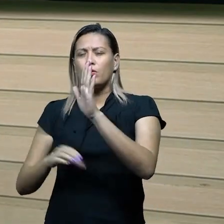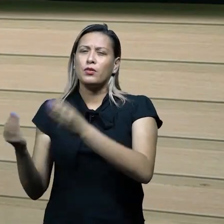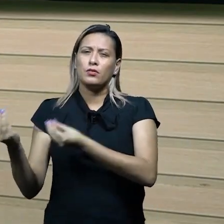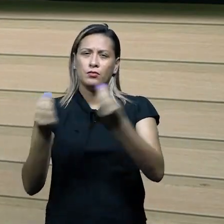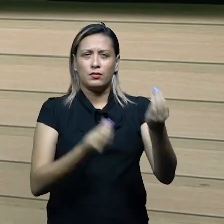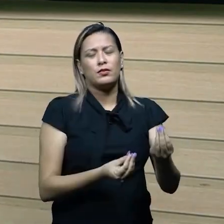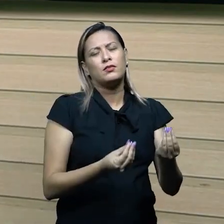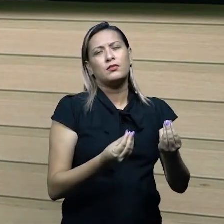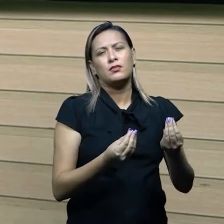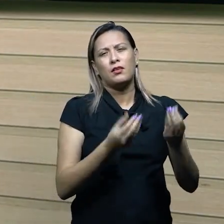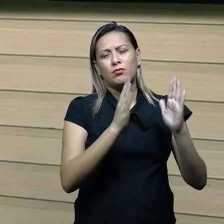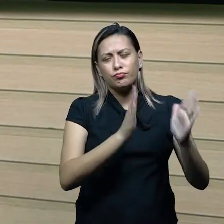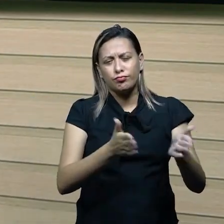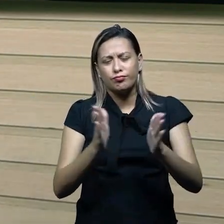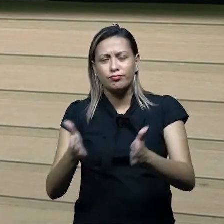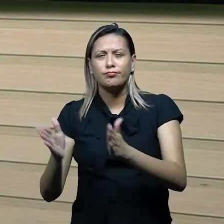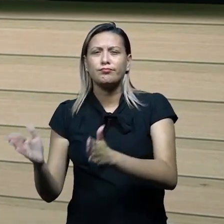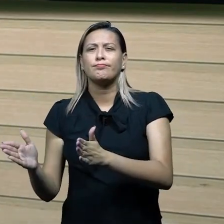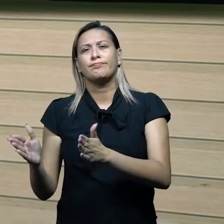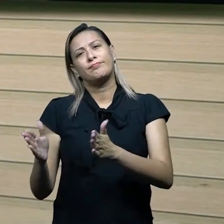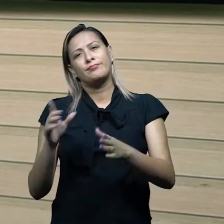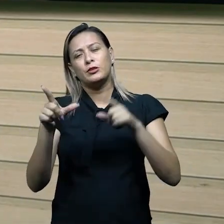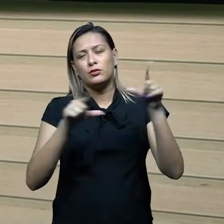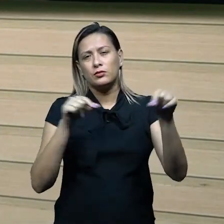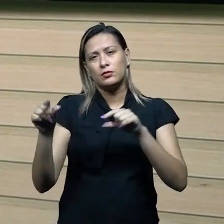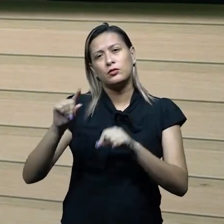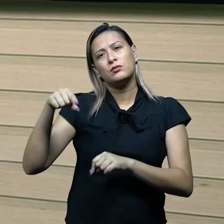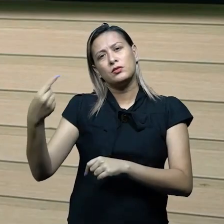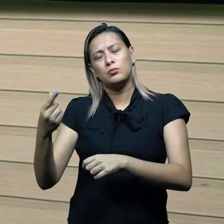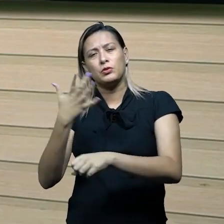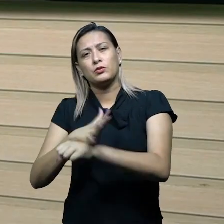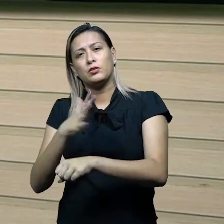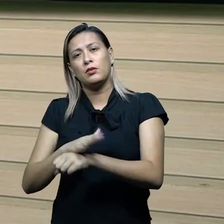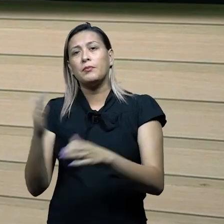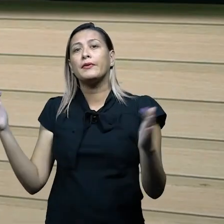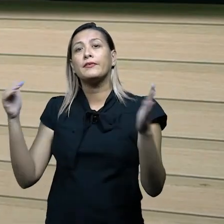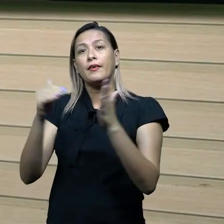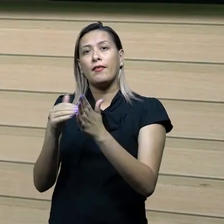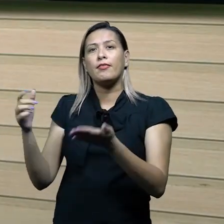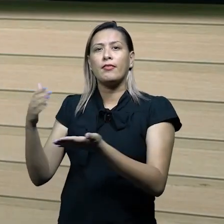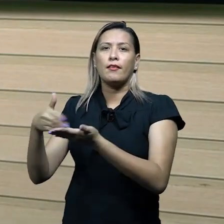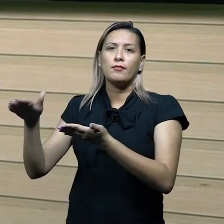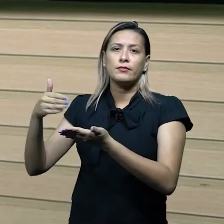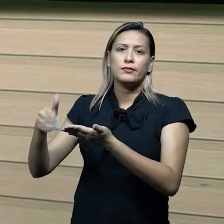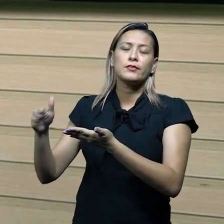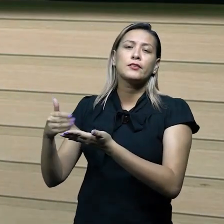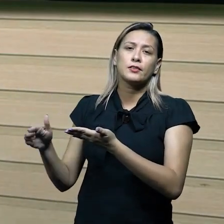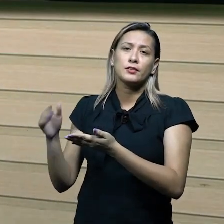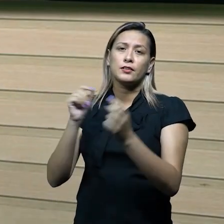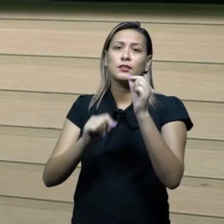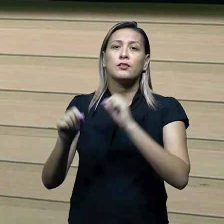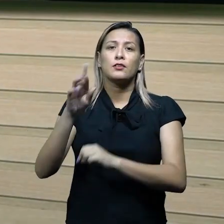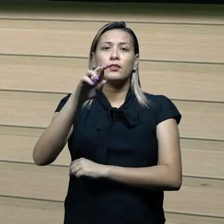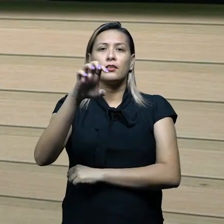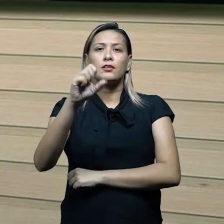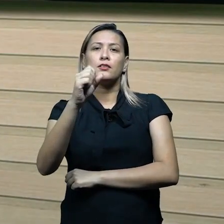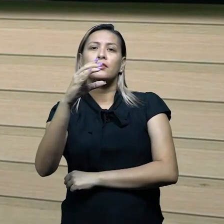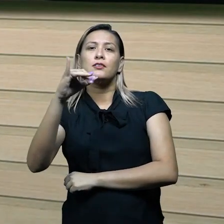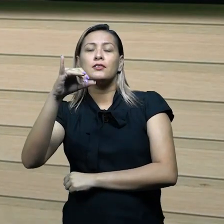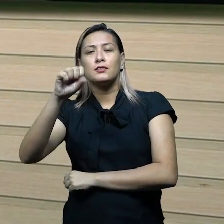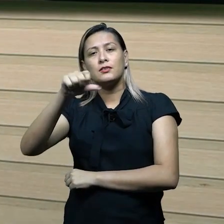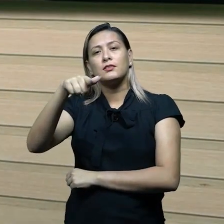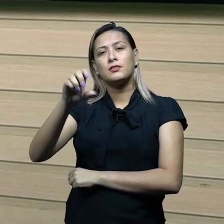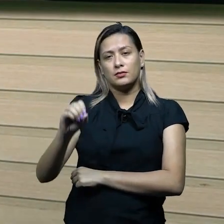depois passa por um treinamento, e aí continua na empresa, até a sua saída. A saída é o quê? A rescisão, o desligamento